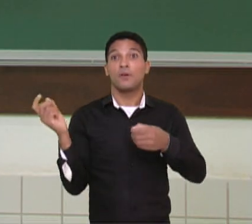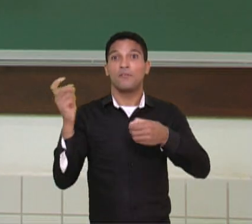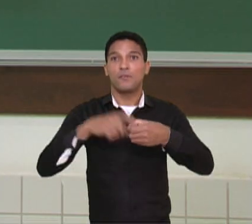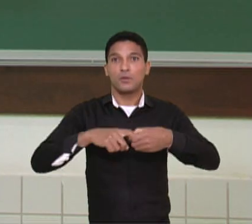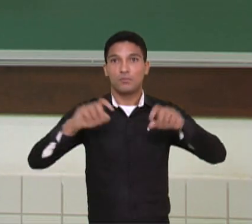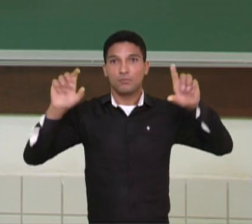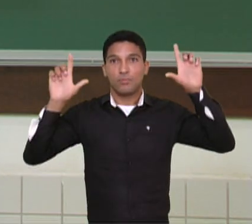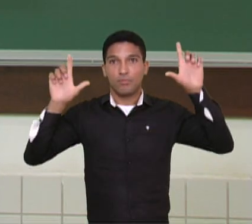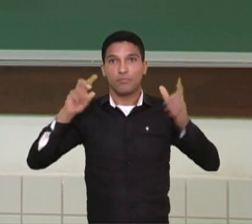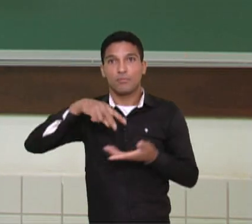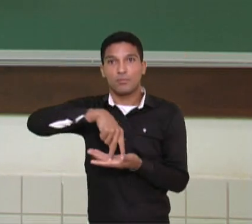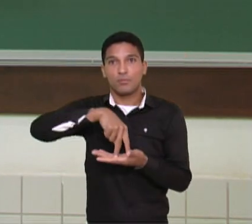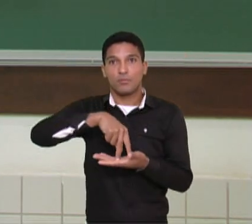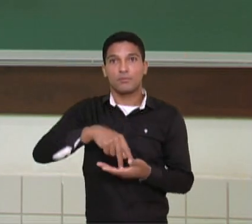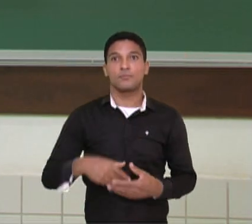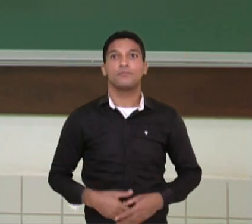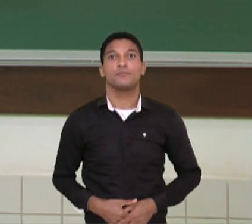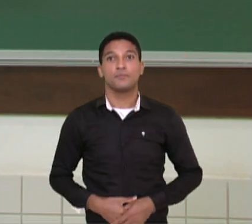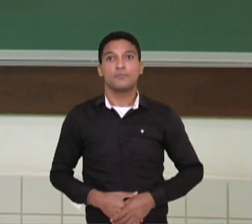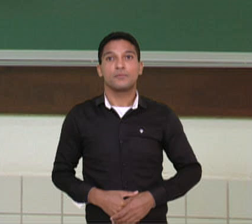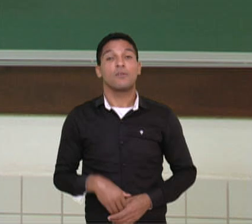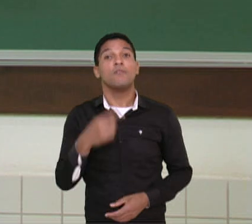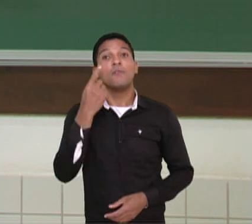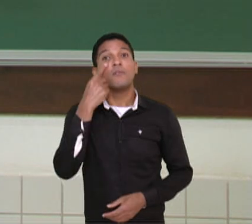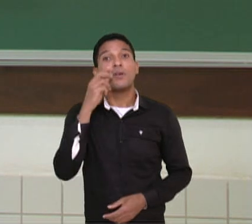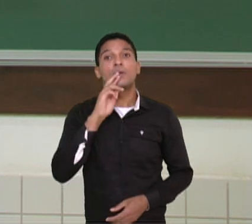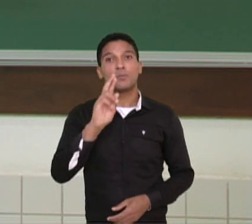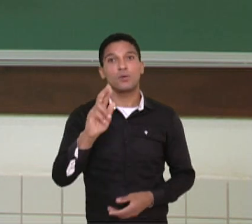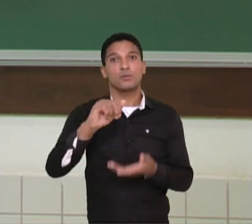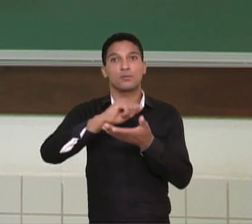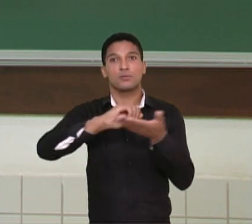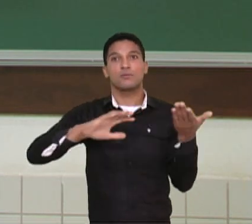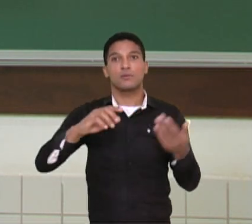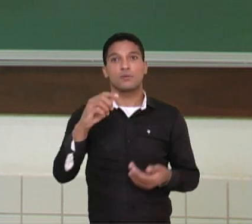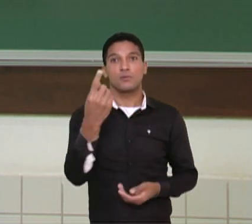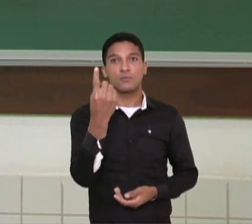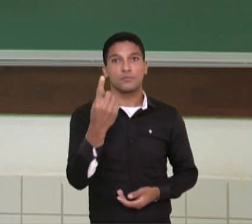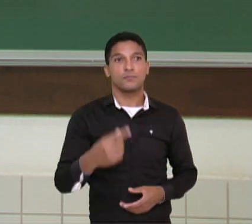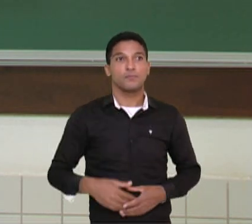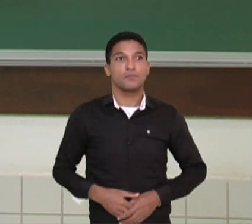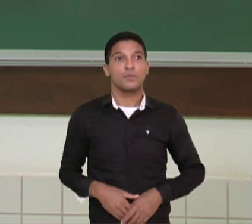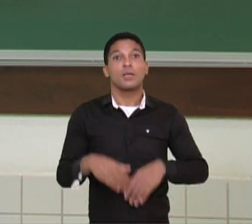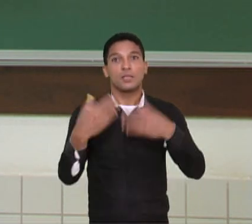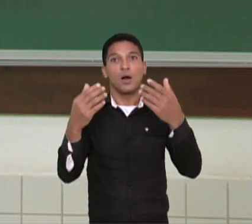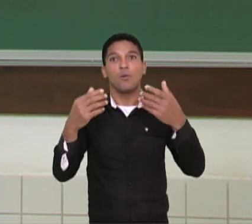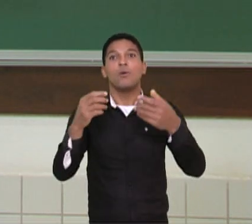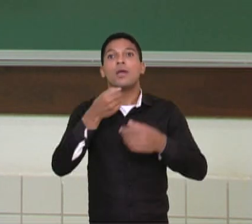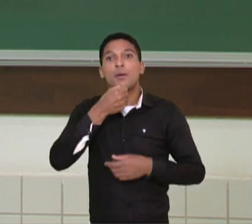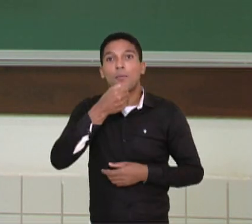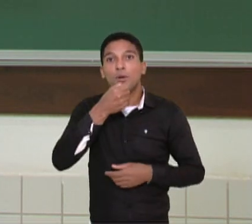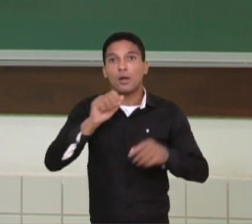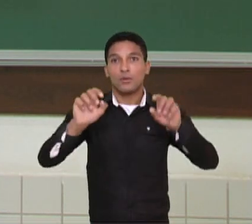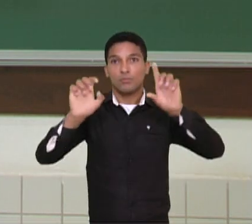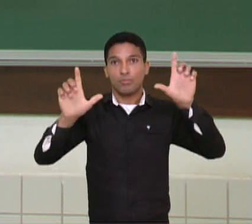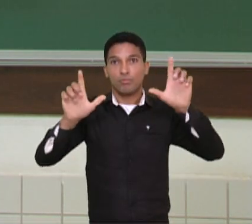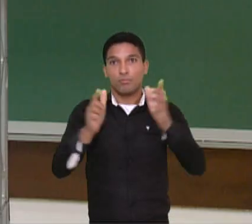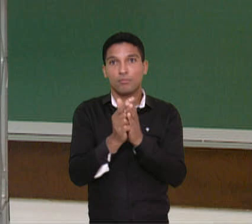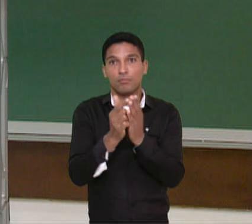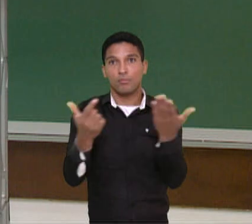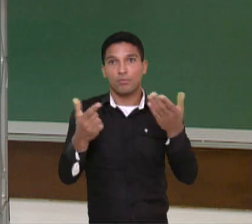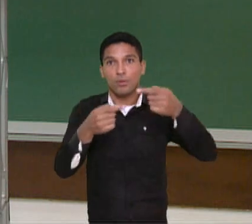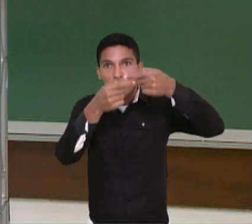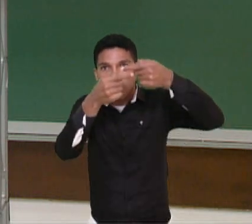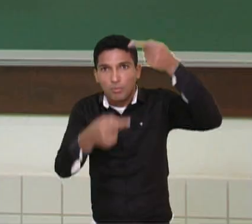Voltamos, galera. Vamos lá, então? Vamos ver a resposta da nossa atividade 1. Segundo este trecho da reportagem, por que é difícil acabar